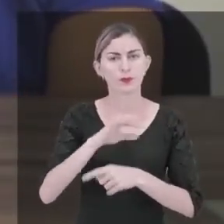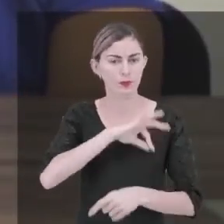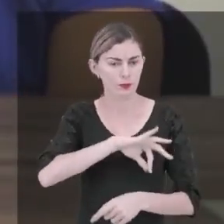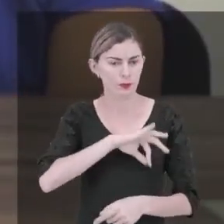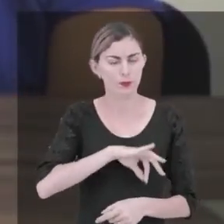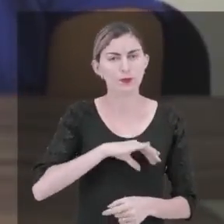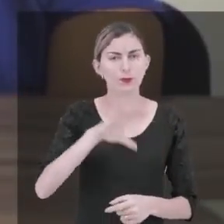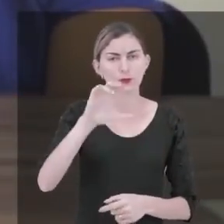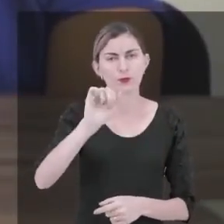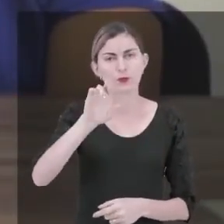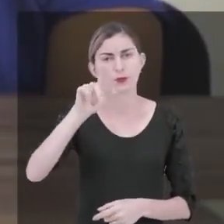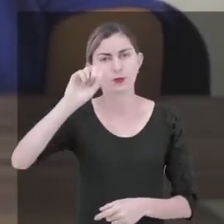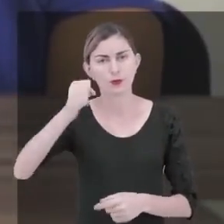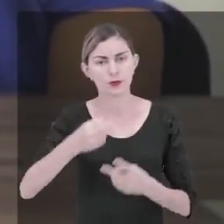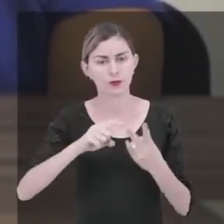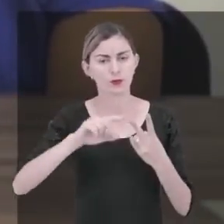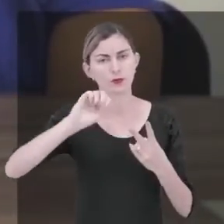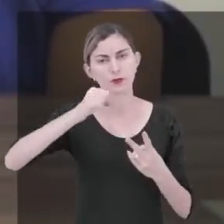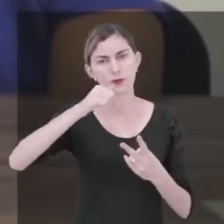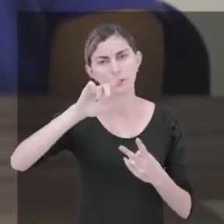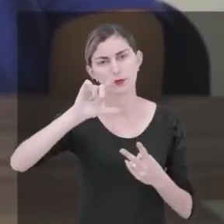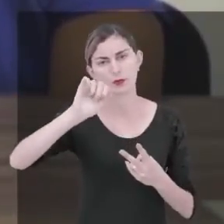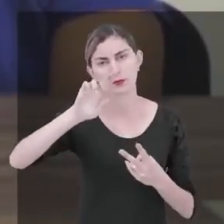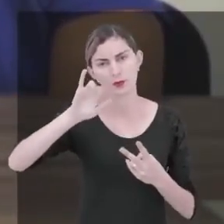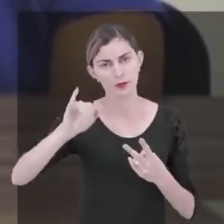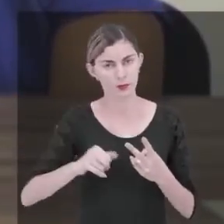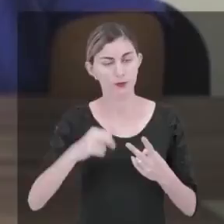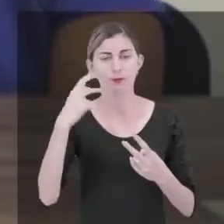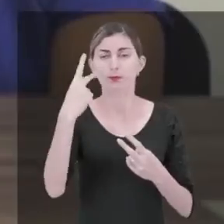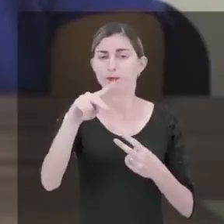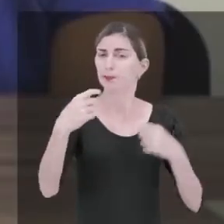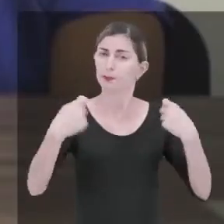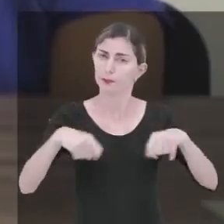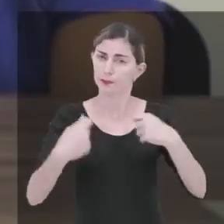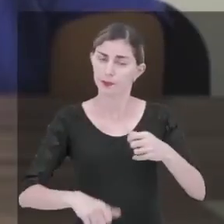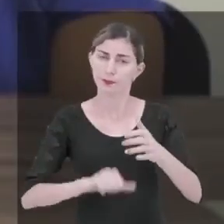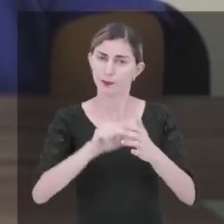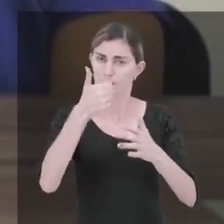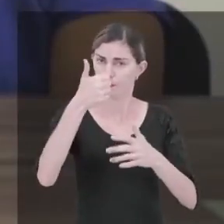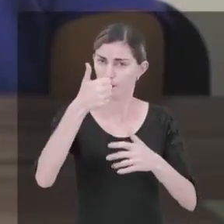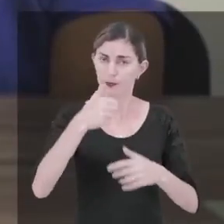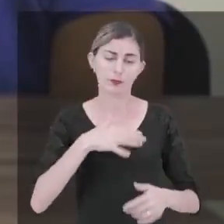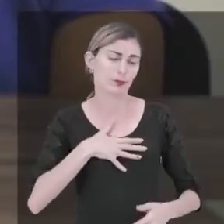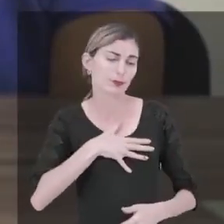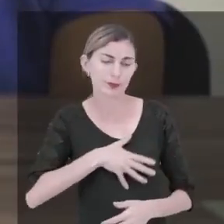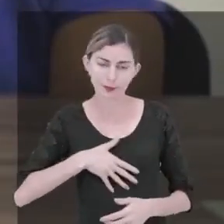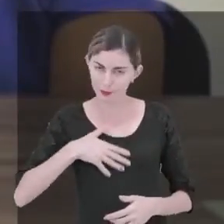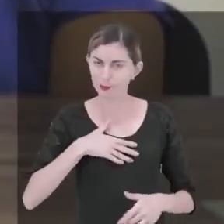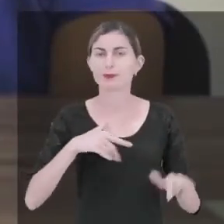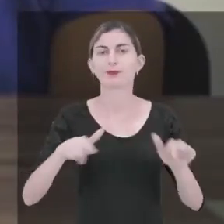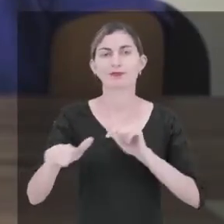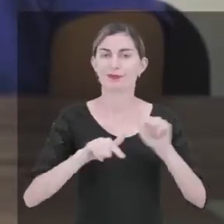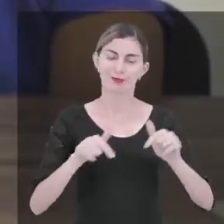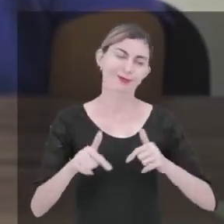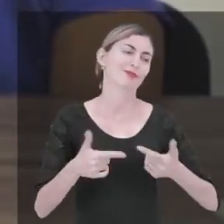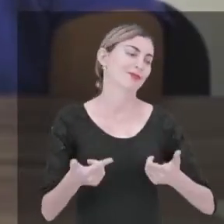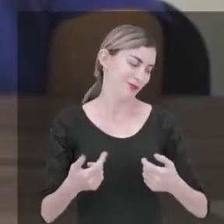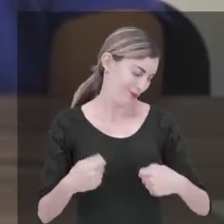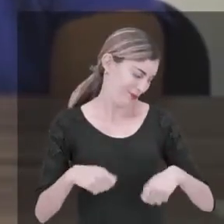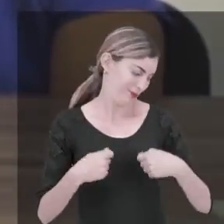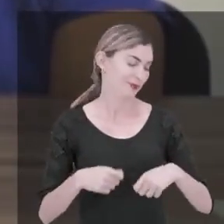gestão de remuneração, de cargos e salários? Ela precisa primeiro gostar do que está